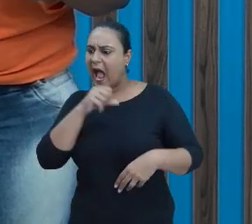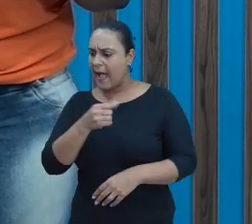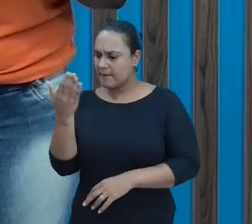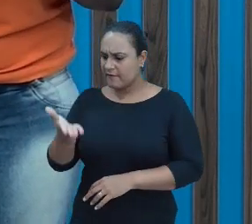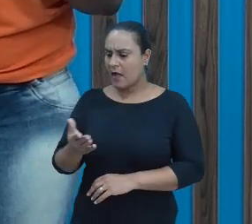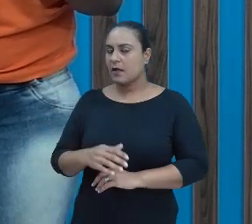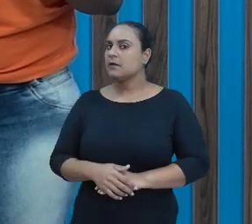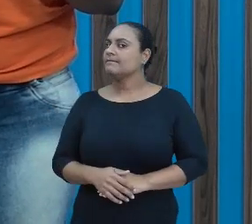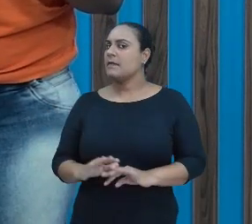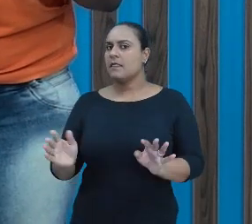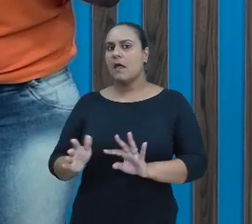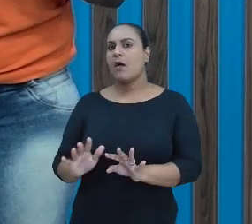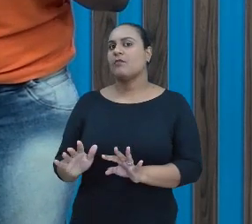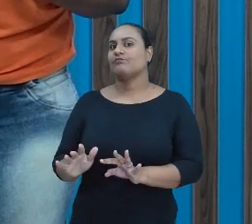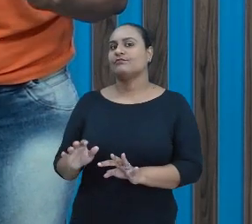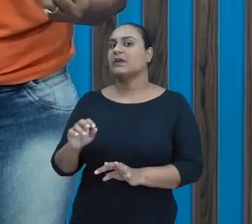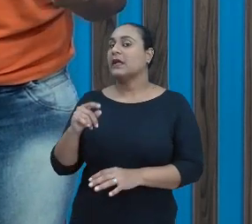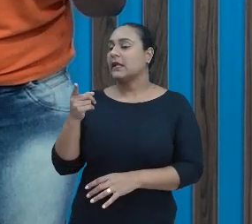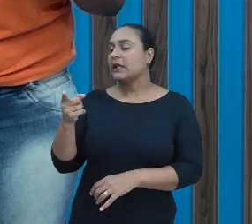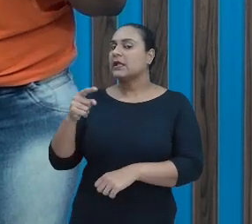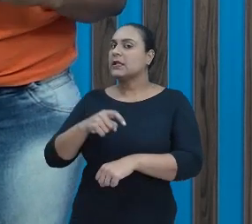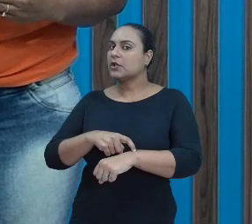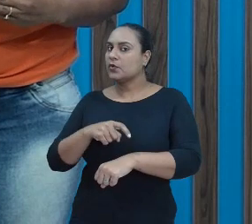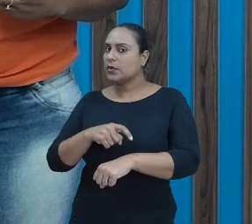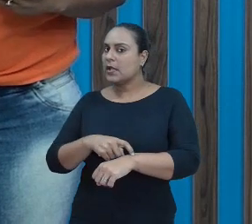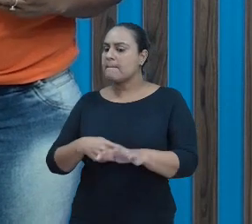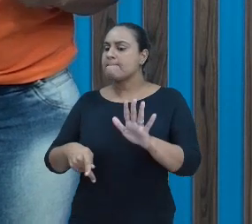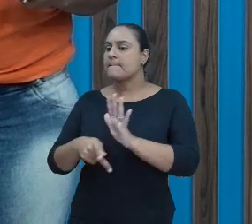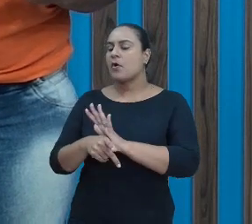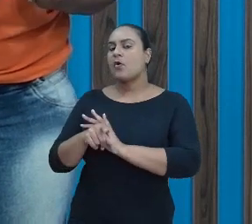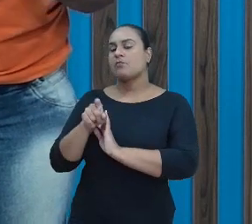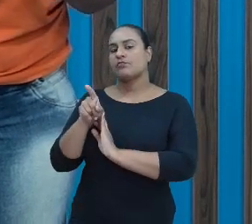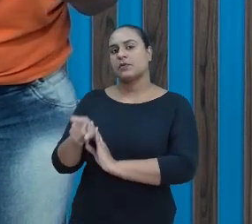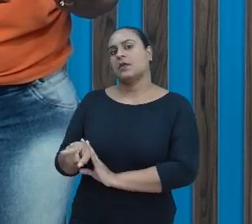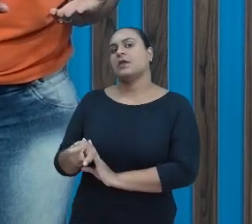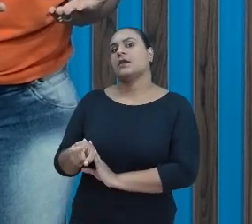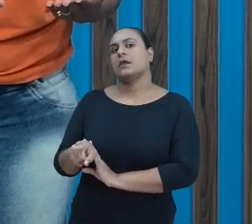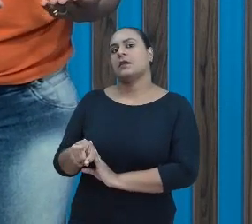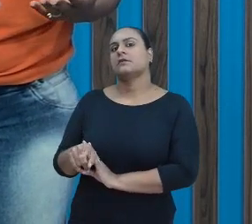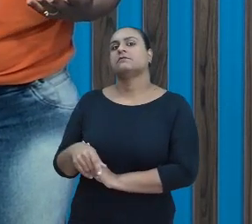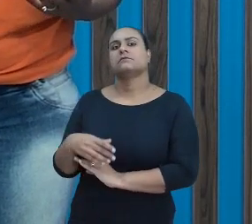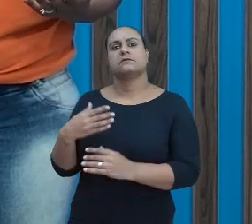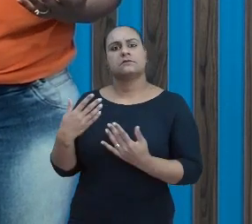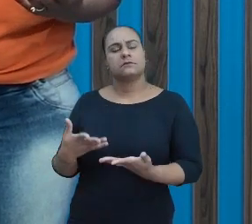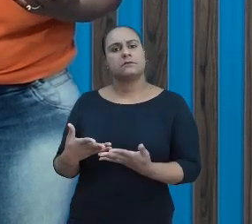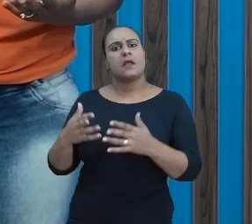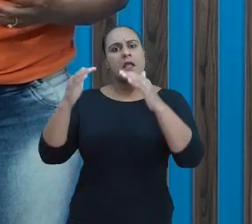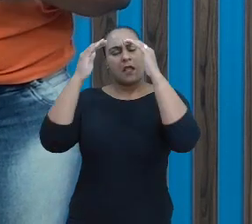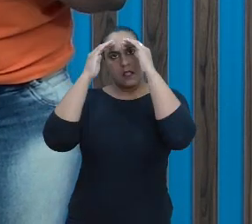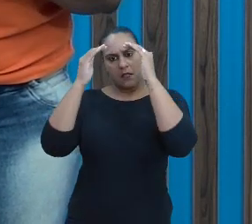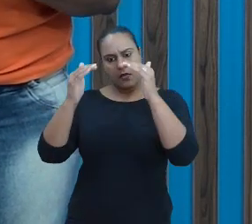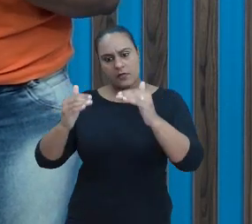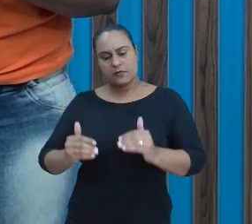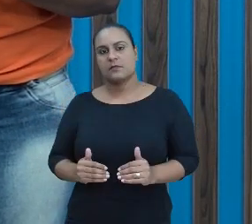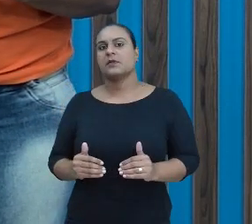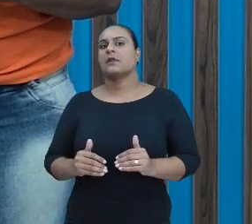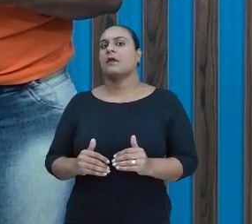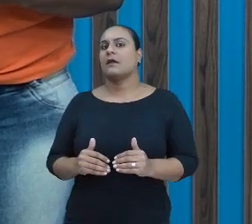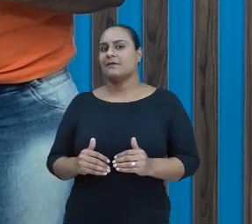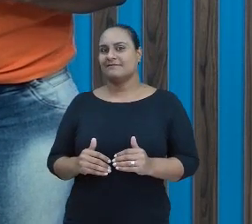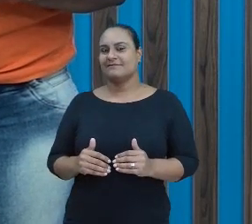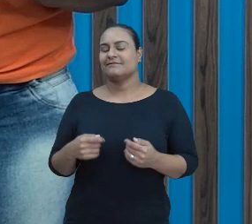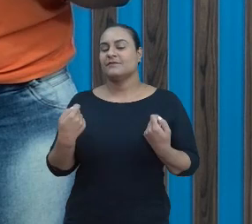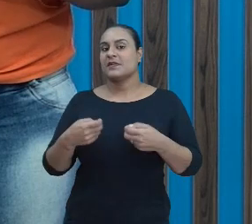tempo maior para descer daquele escorrego, então ele vai ter aquele tempo maior. Então, isso precisa ser